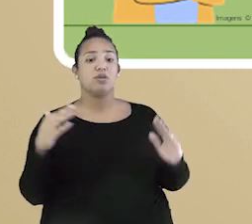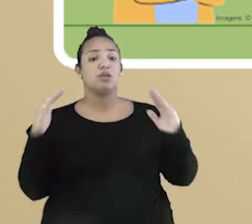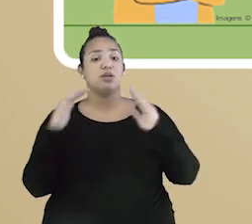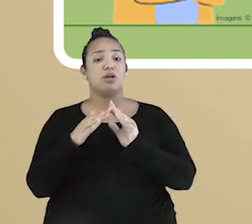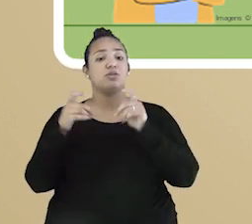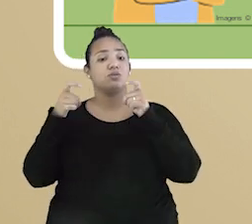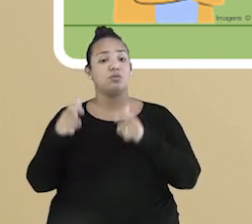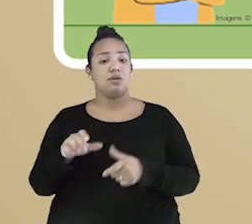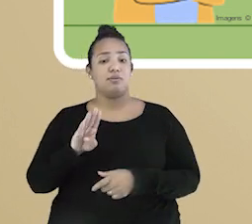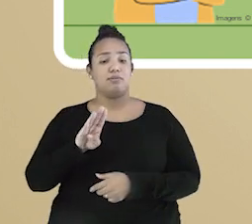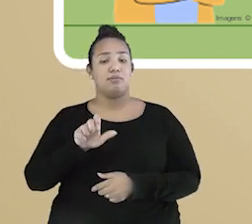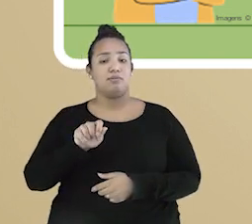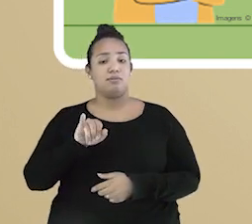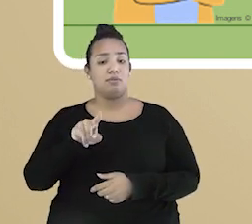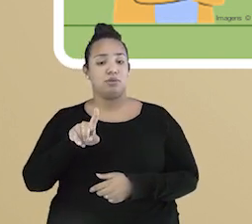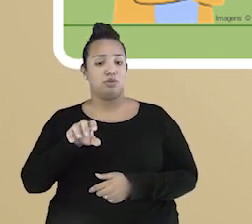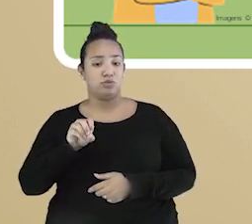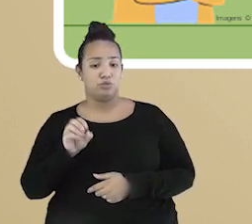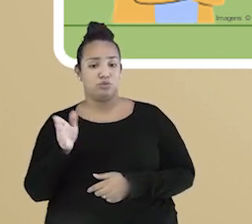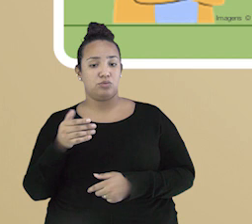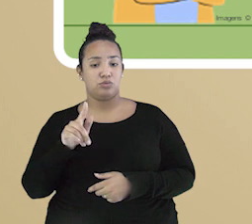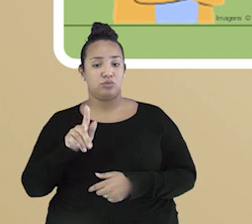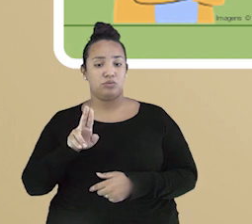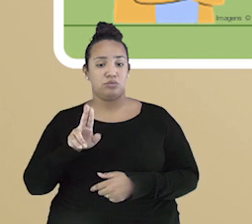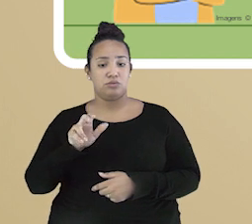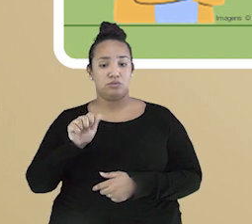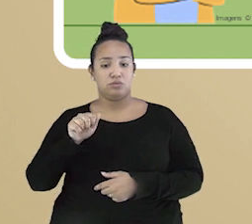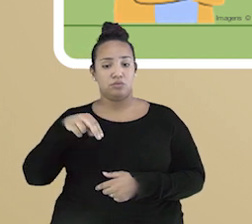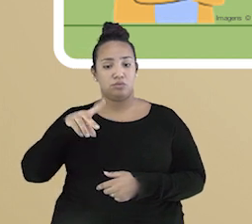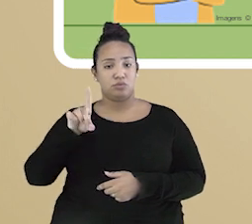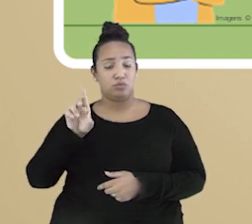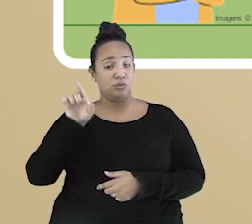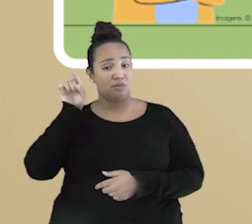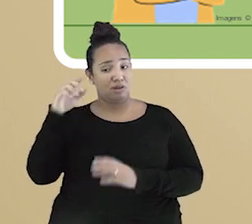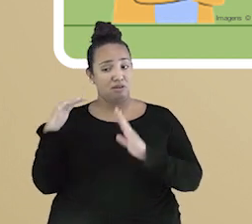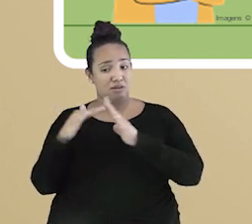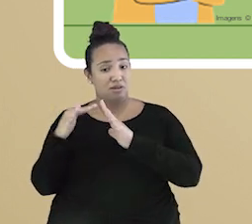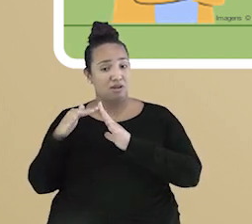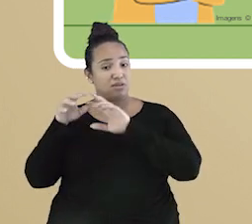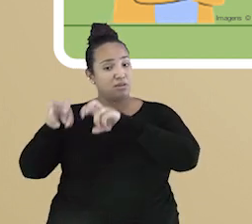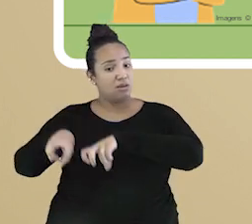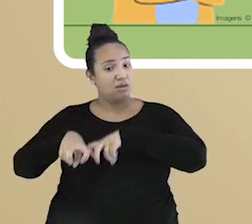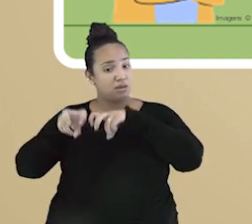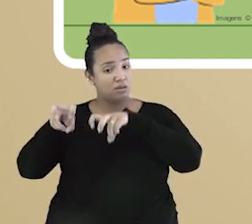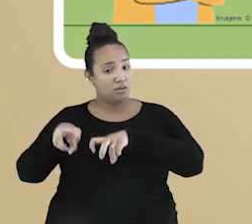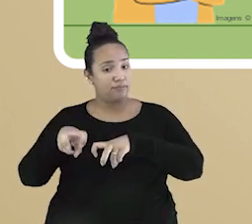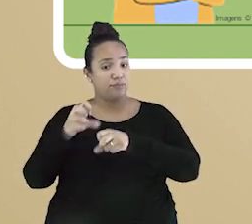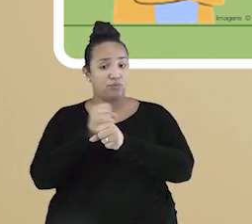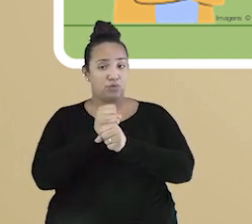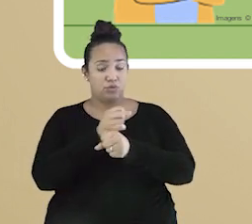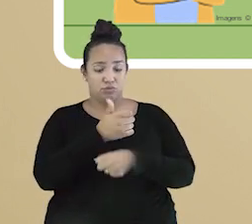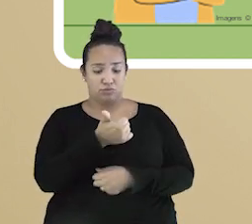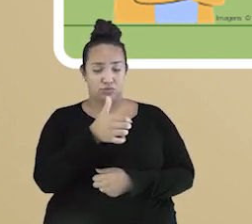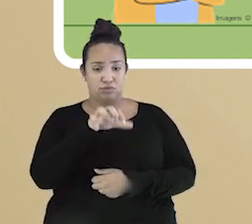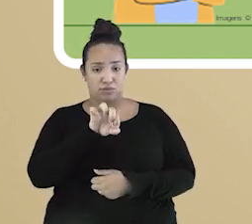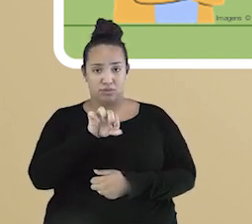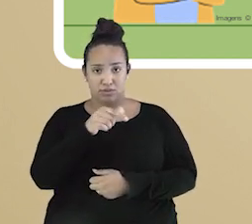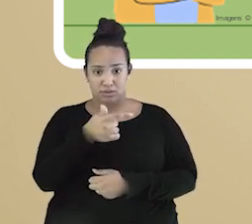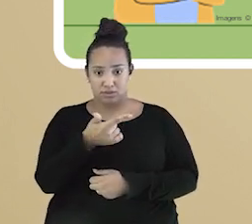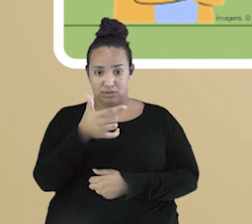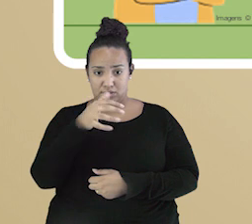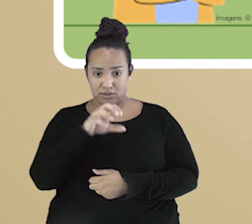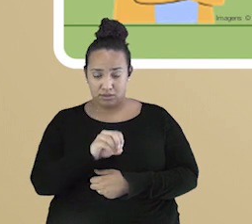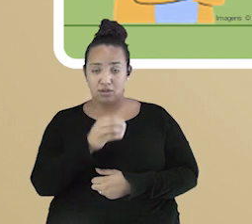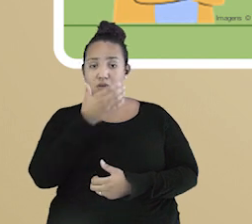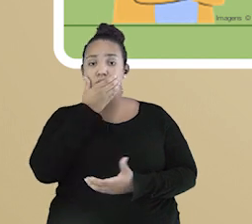Guandu. Lá, nós morávamos na área rural e plantávamos café. Em 1970, meu esposo foi empregado em uma indústria